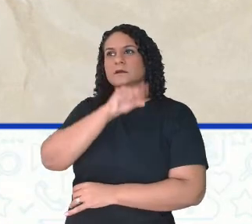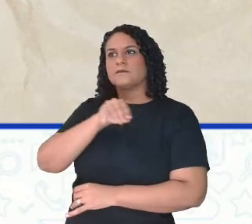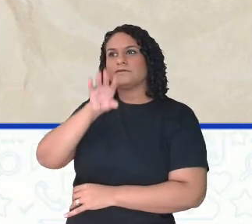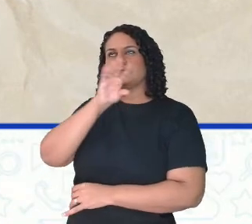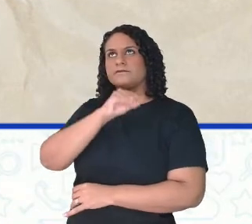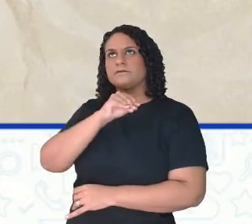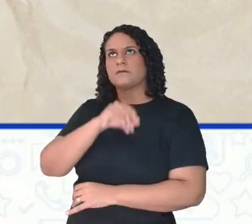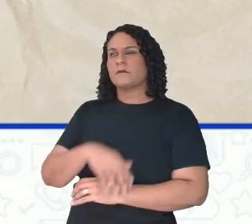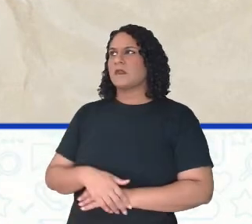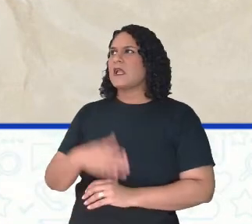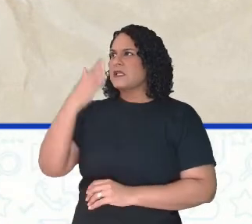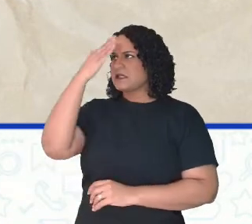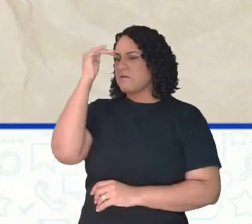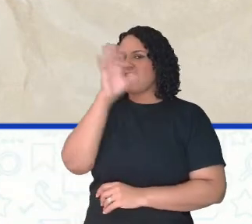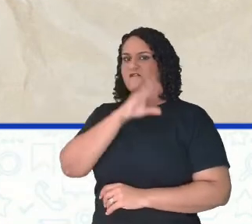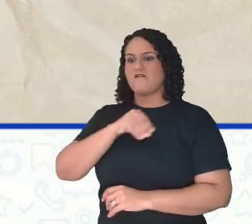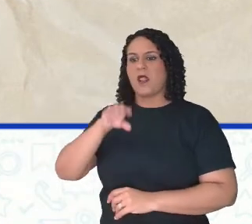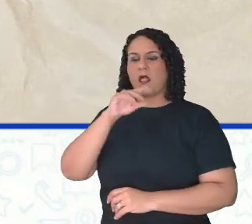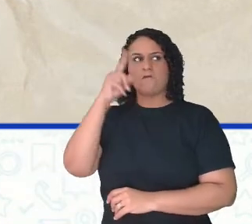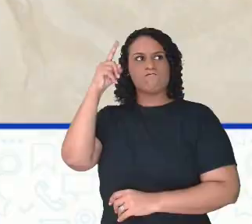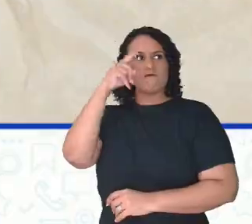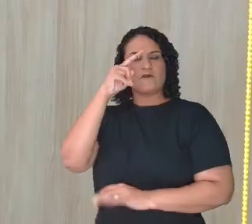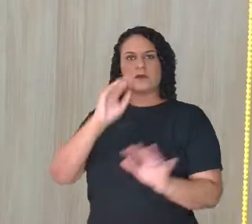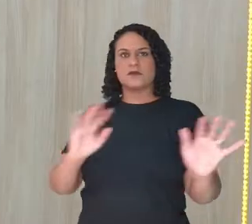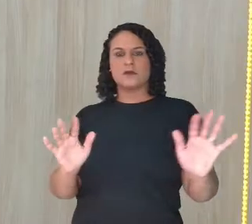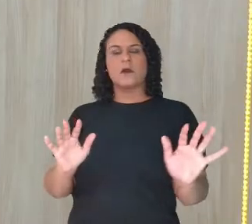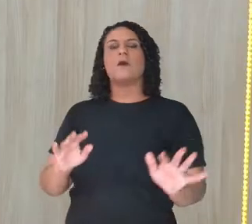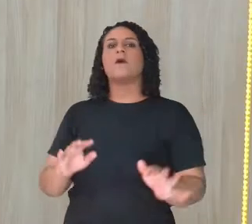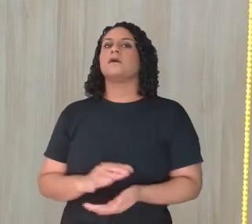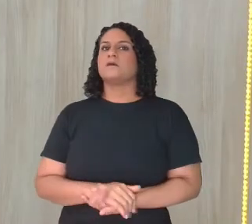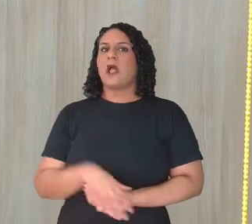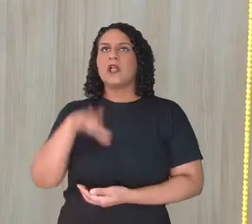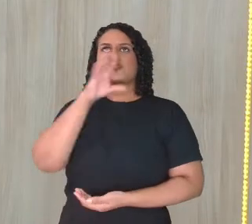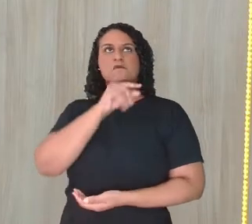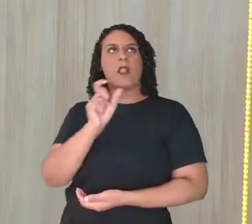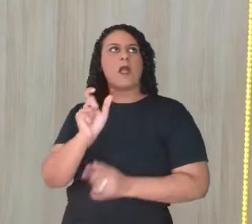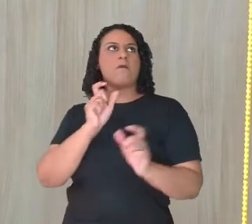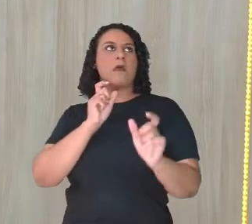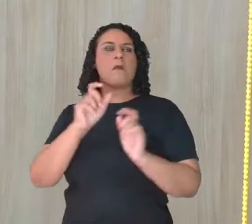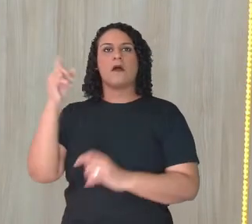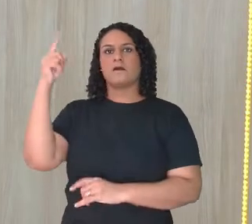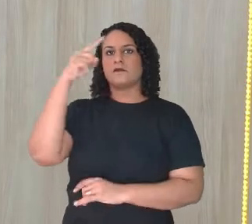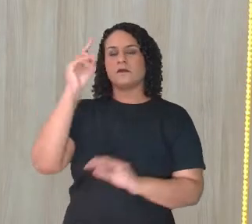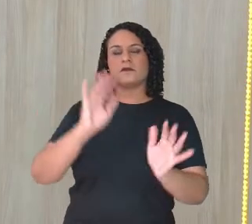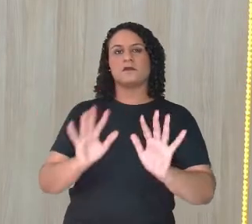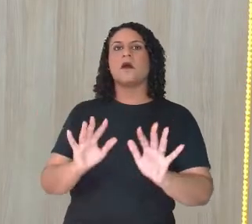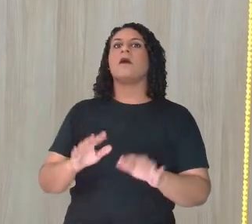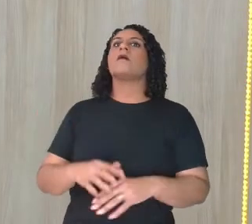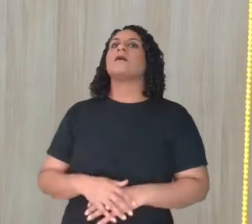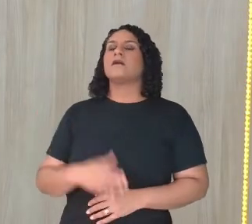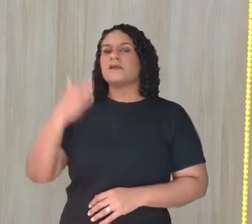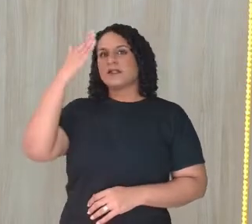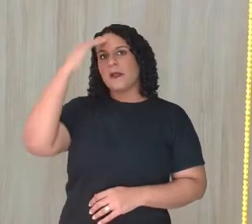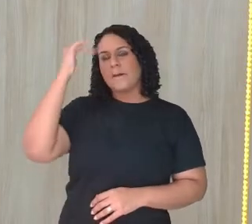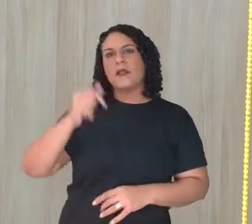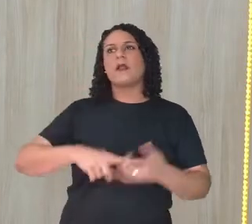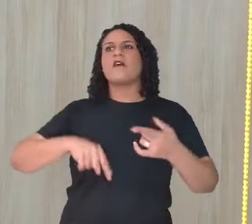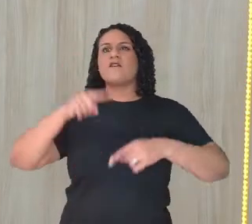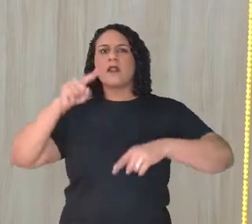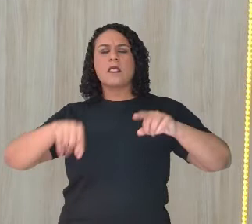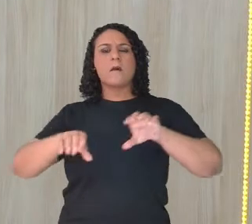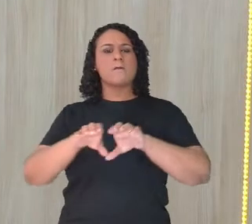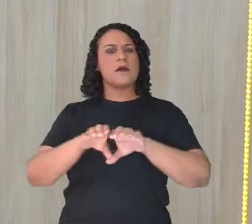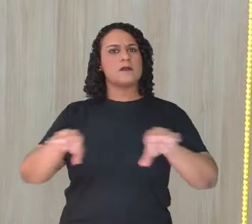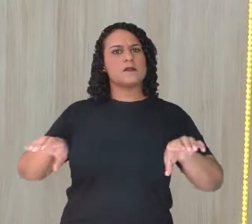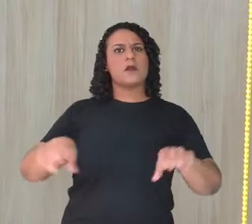não é você saber falar difícil, é você saber falar com a variedade padrão, ao mesmo tempo que em outras situações